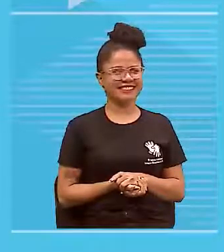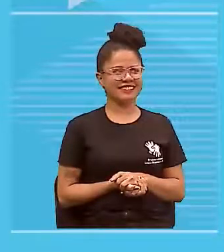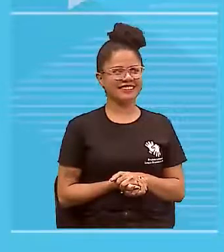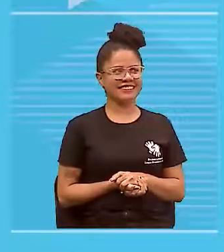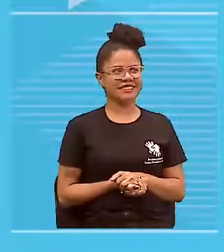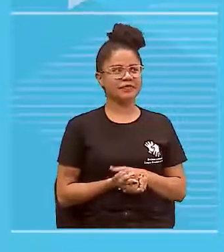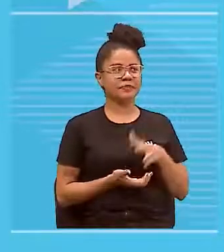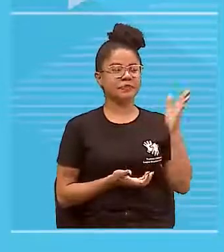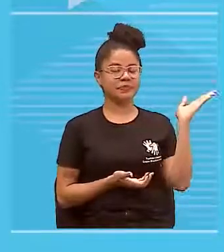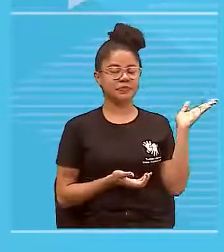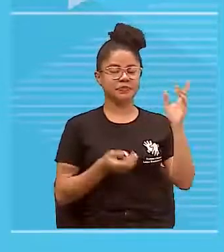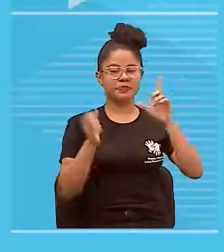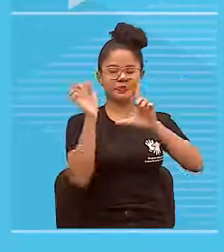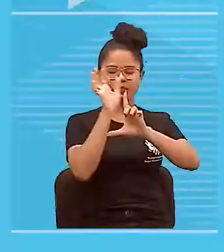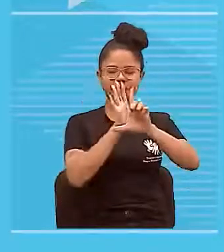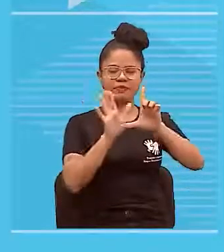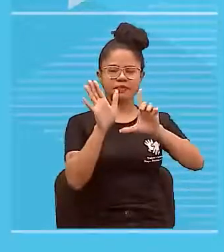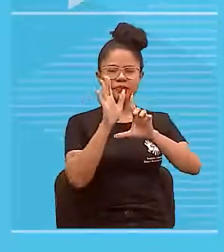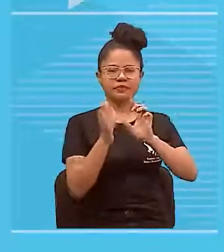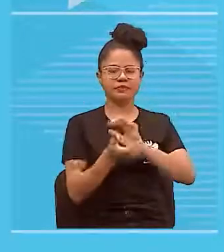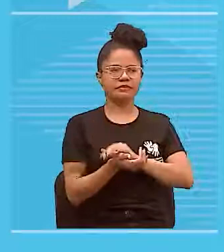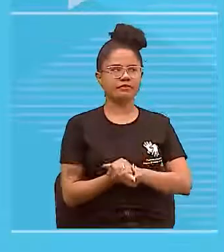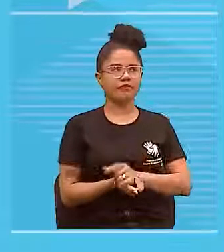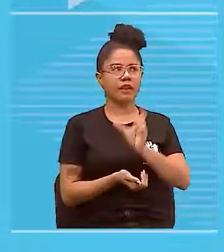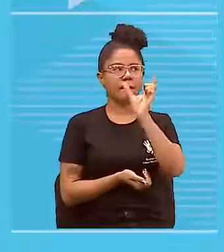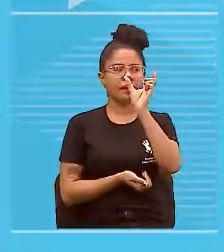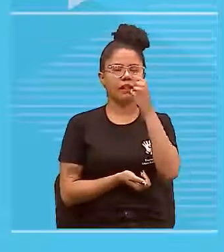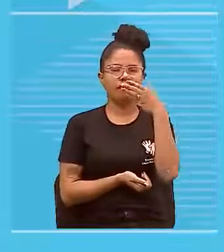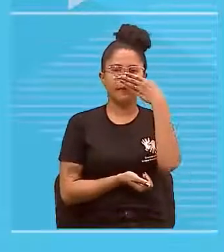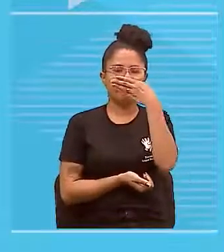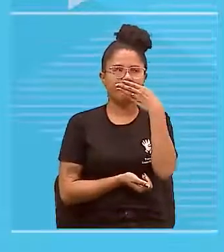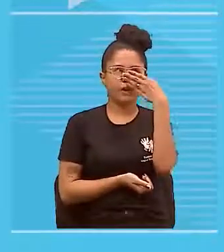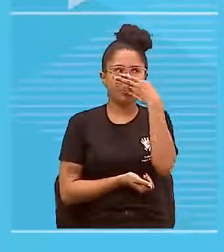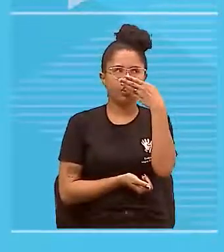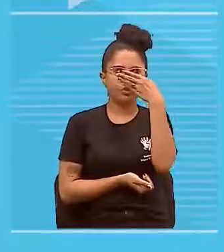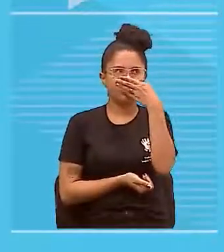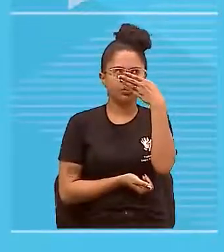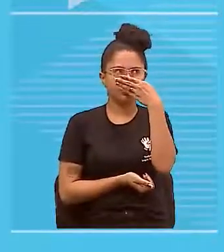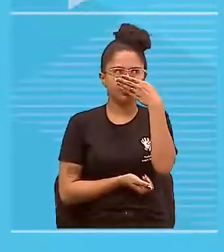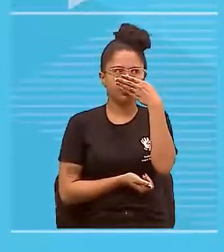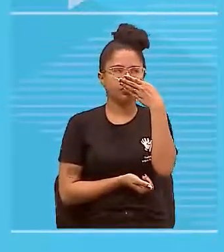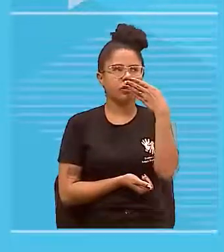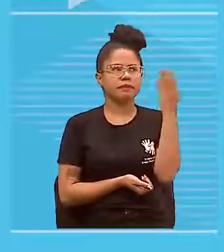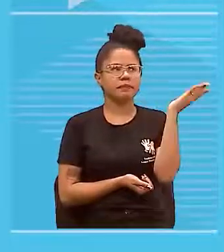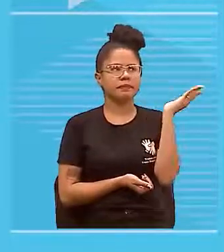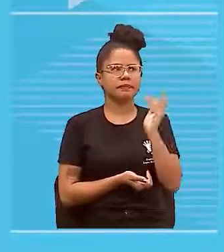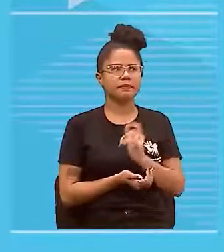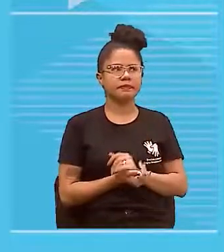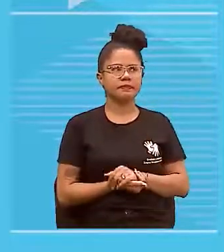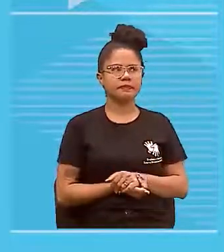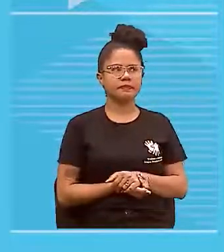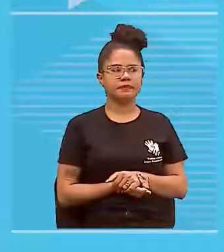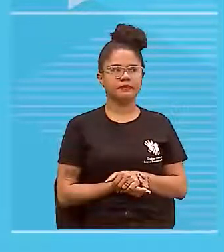nos desenhos as palavras prostitutas as palavras prostituta